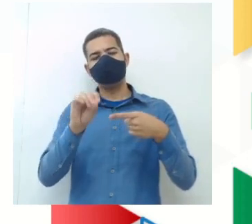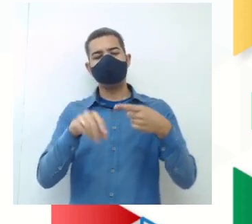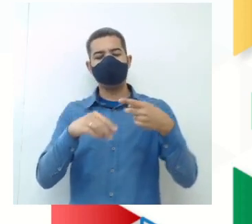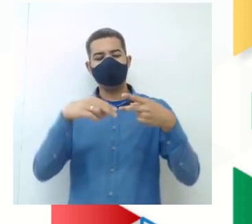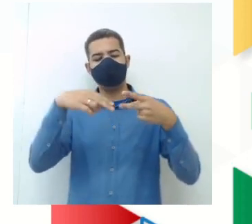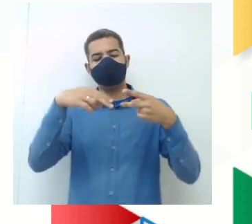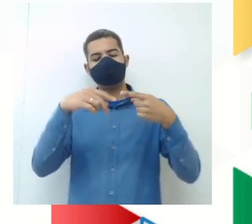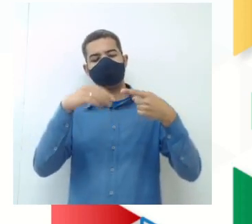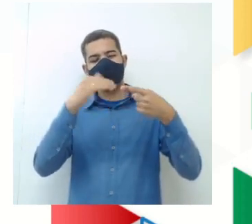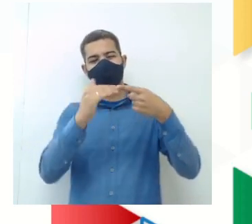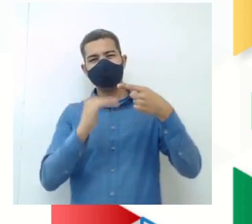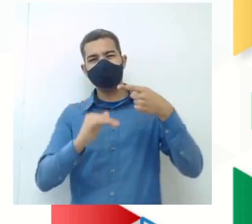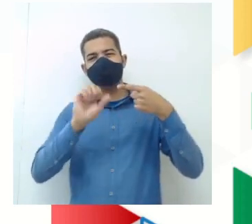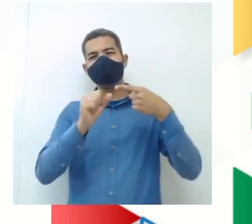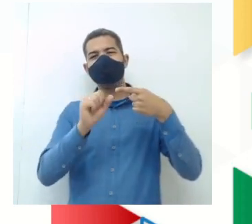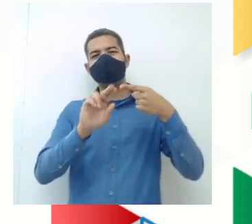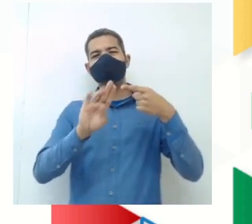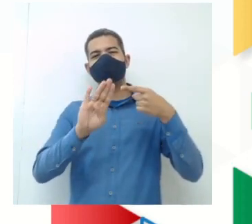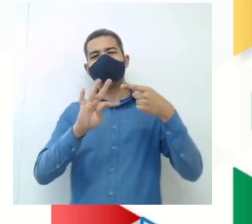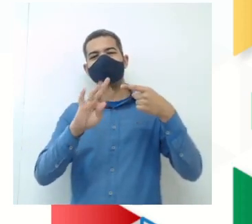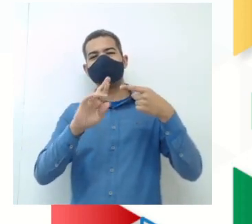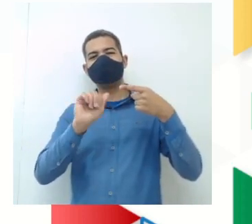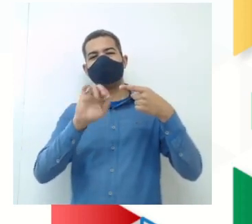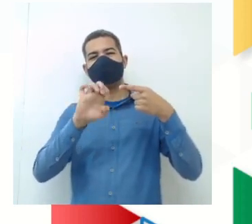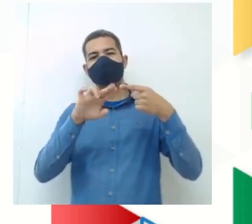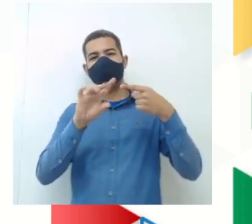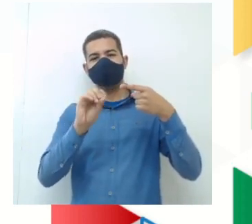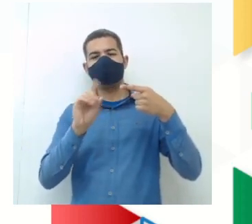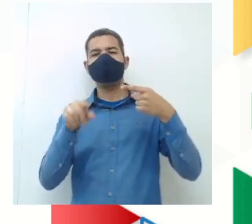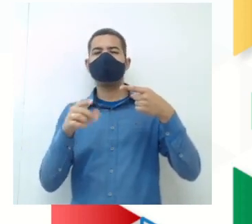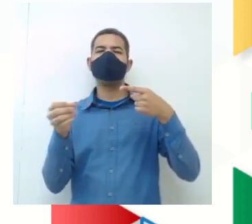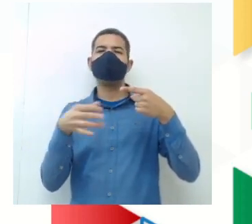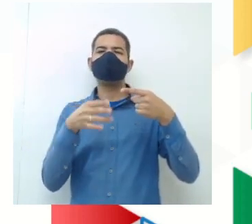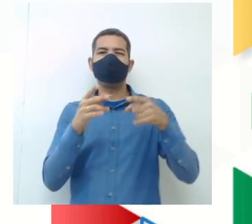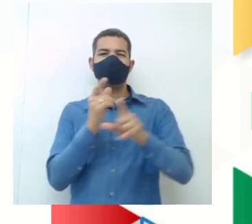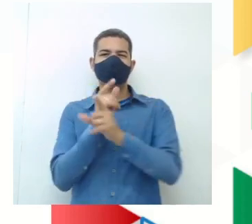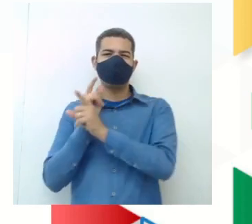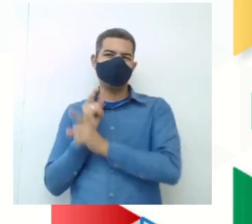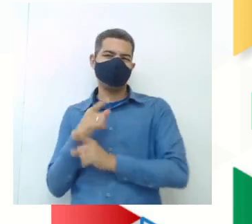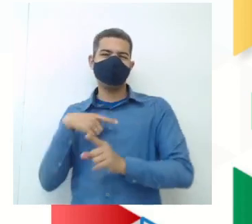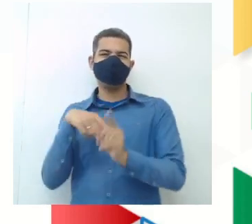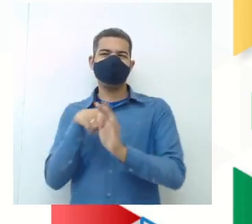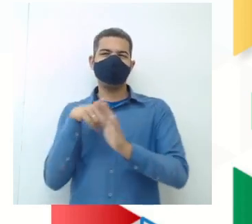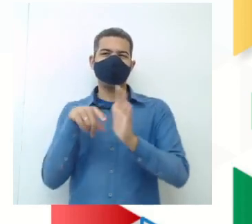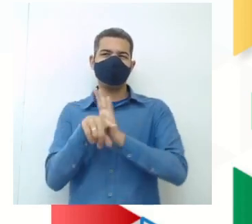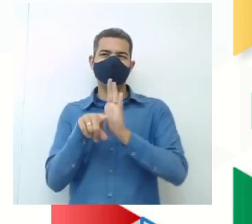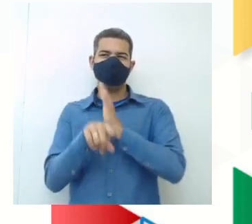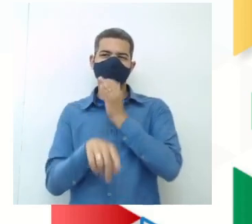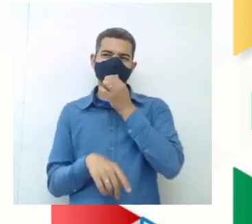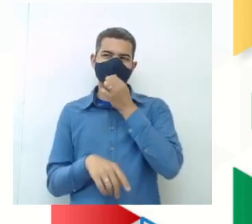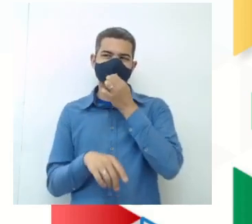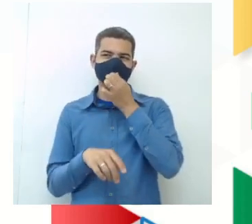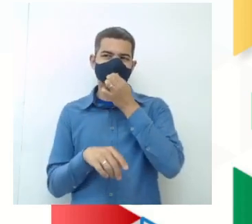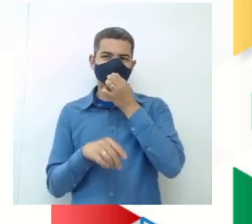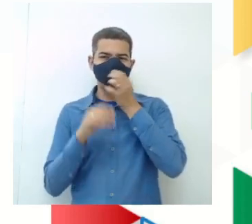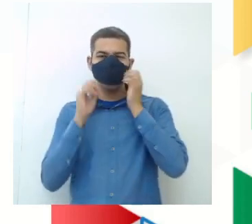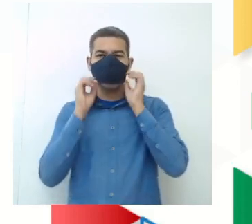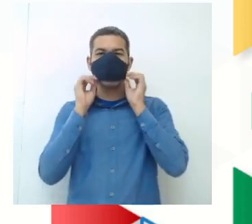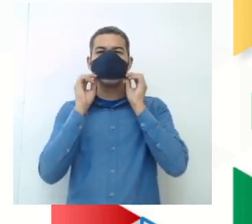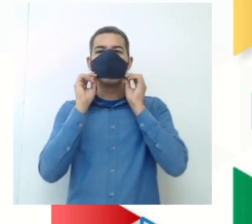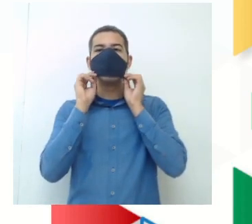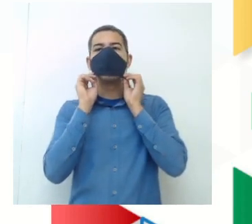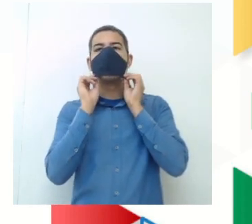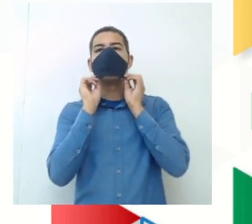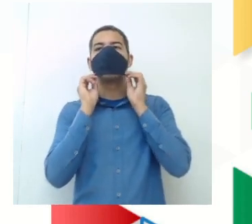outro, são duas novas nomenclaturas que você pode encontrar nas questões. Então, não esquece do